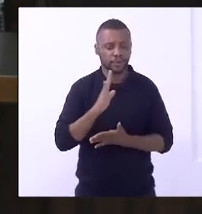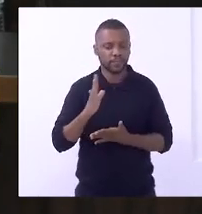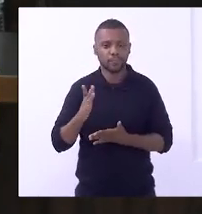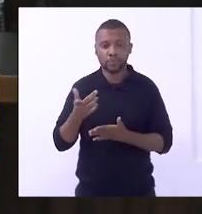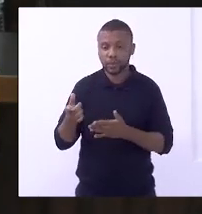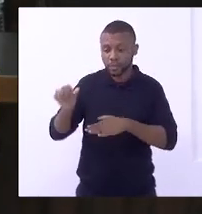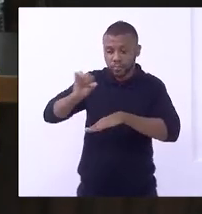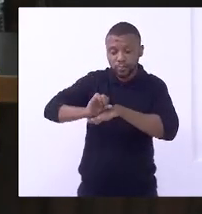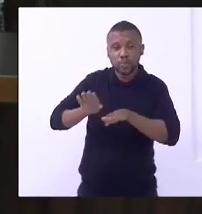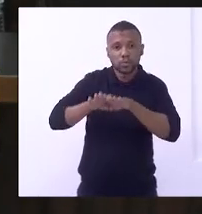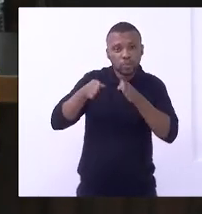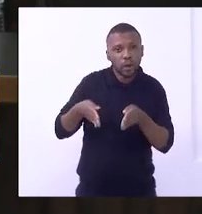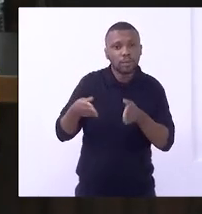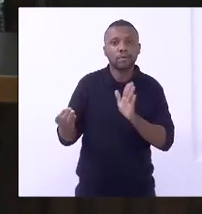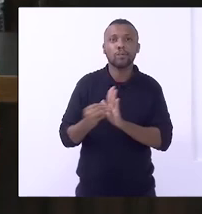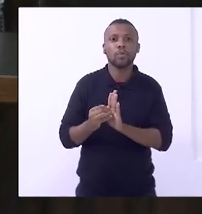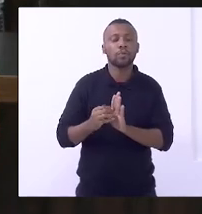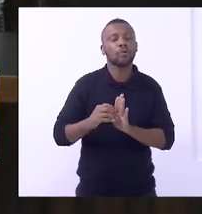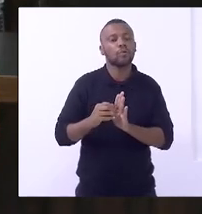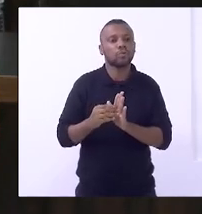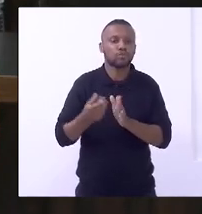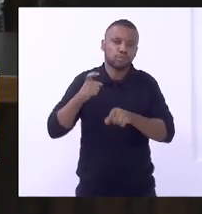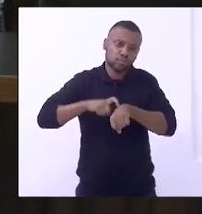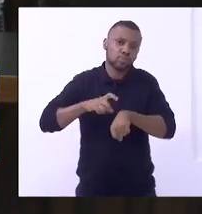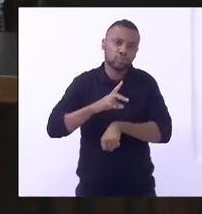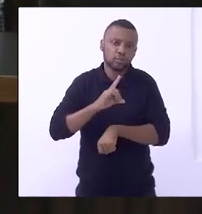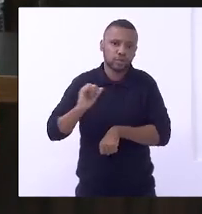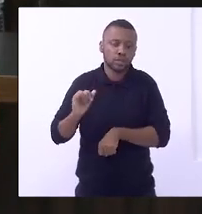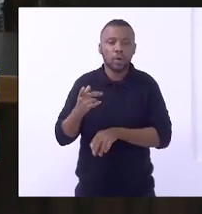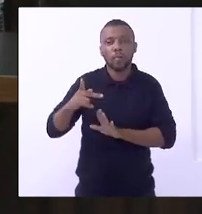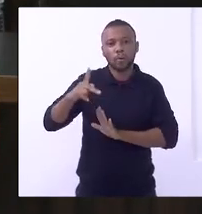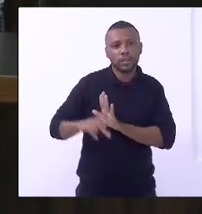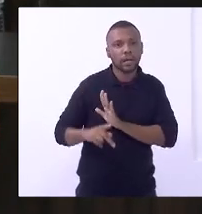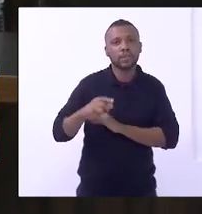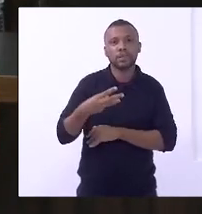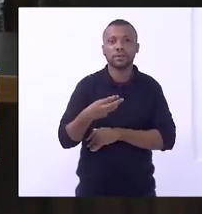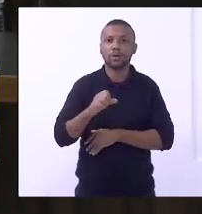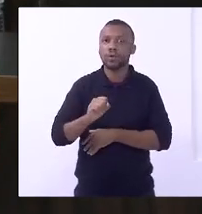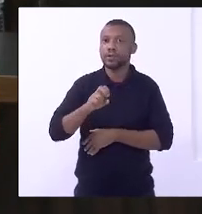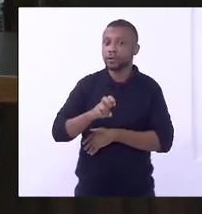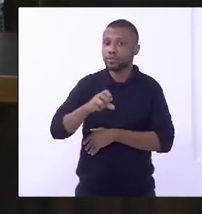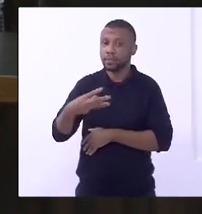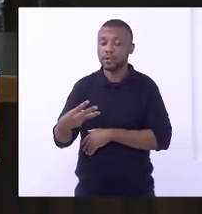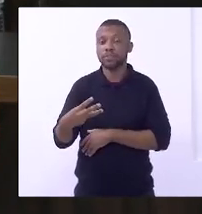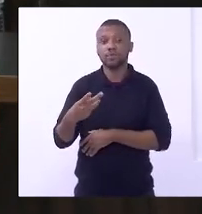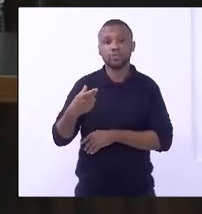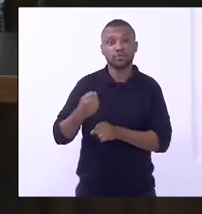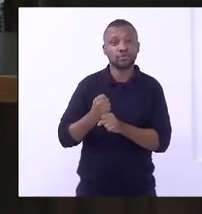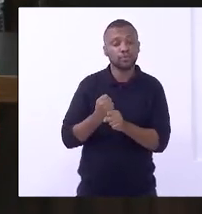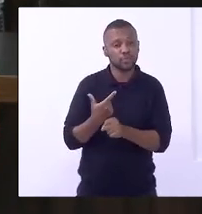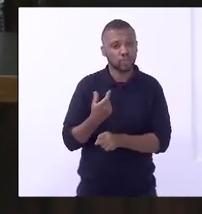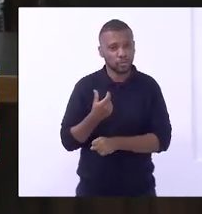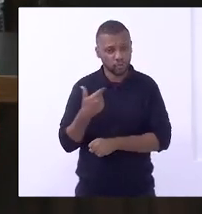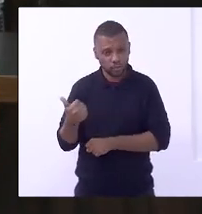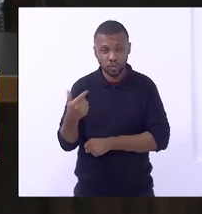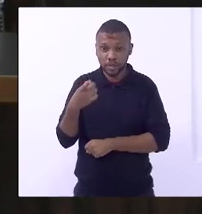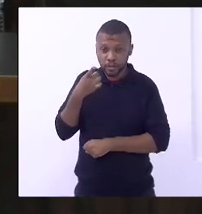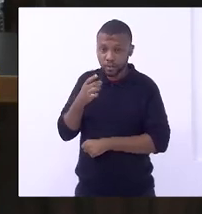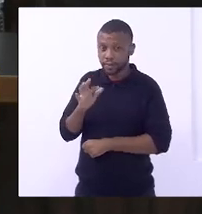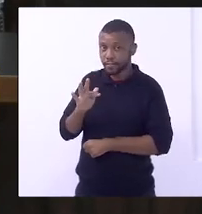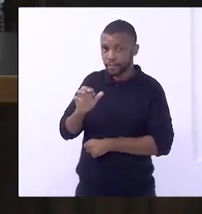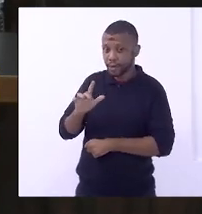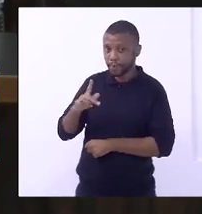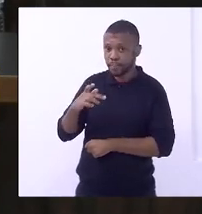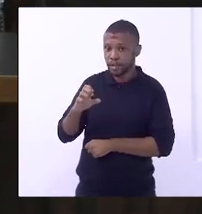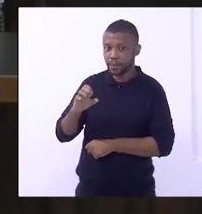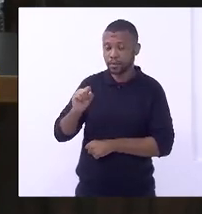a mesa inclusão na ordem do dia do projeto 3853 de 21, do deputado Felipe Soares. Senhores que aprovam,